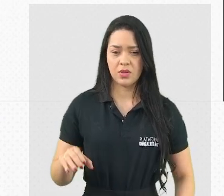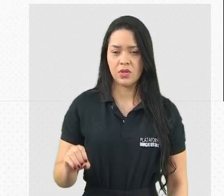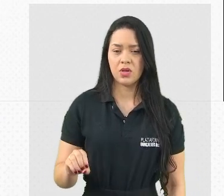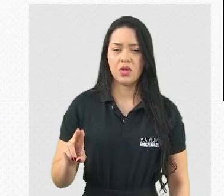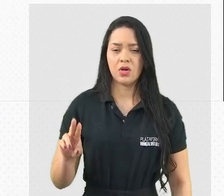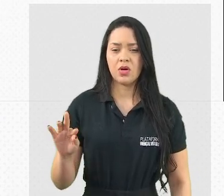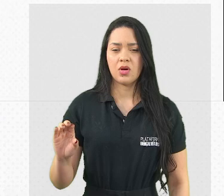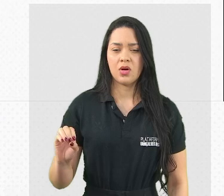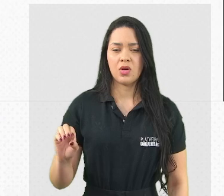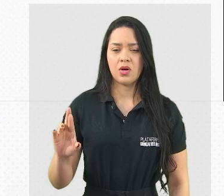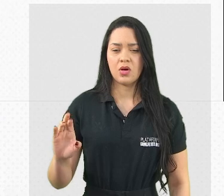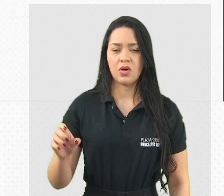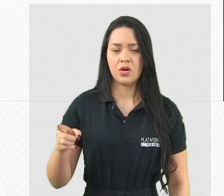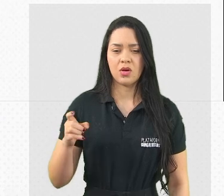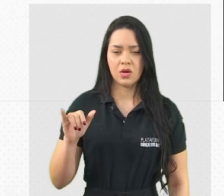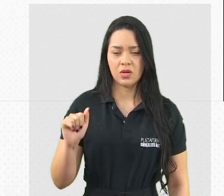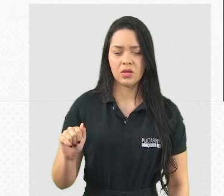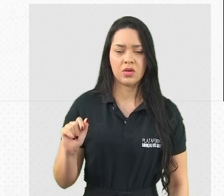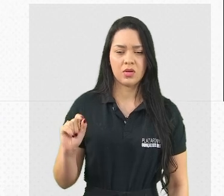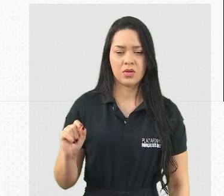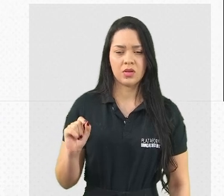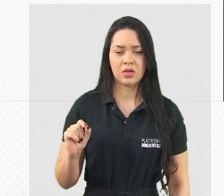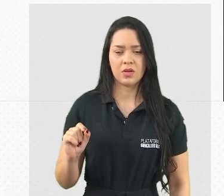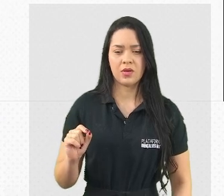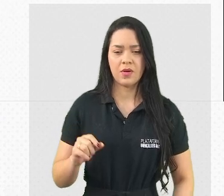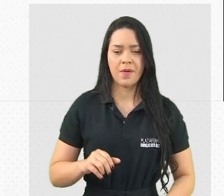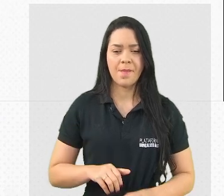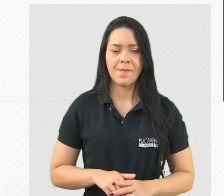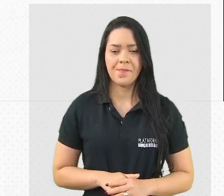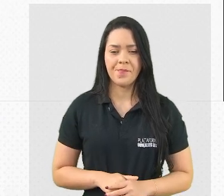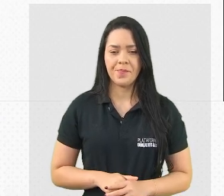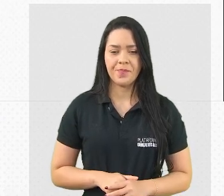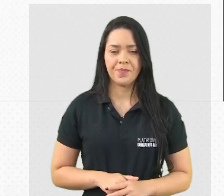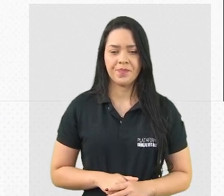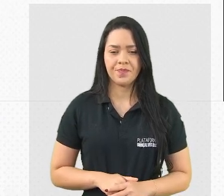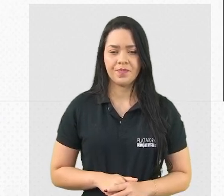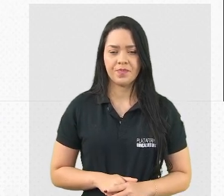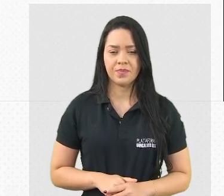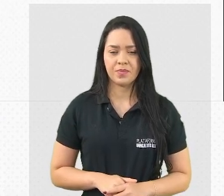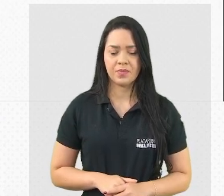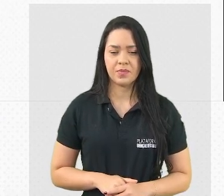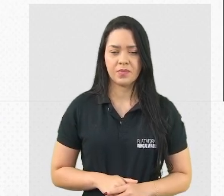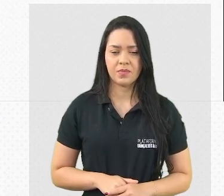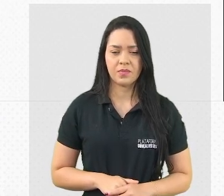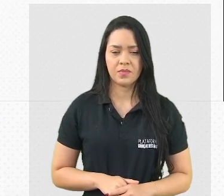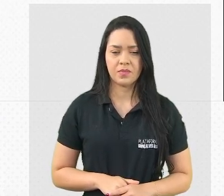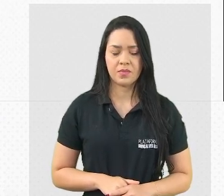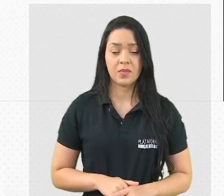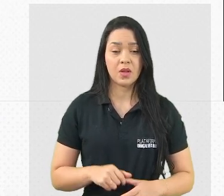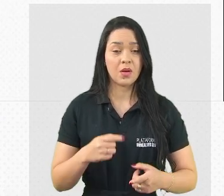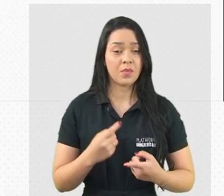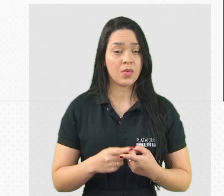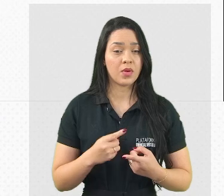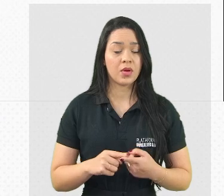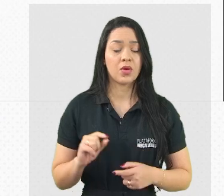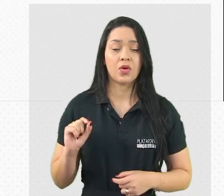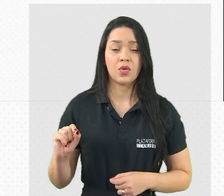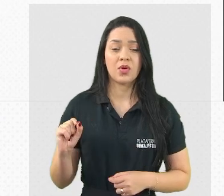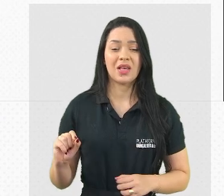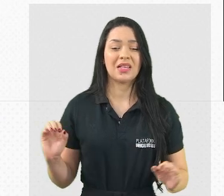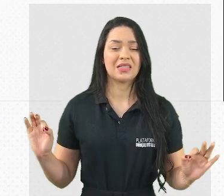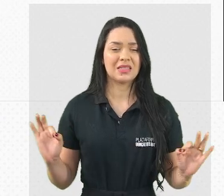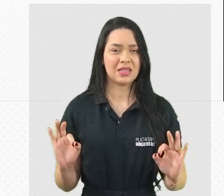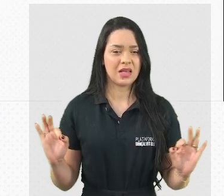tenho que ter bastante cuidado em falar. Vou grifar essa outra expressão também aqui, obsessão. Porque, pessoal,